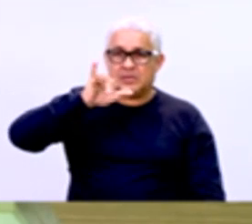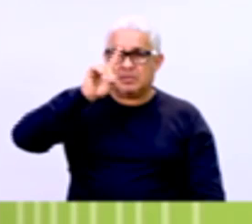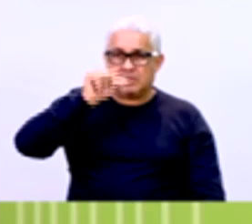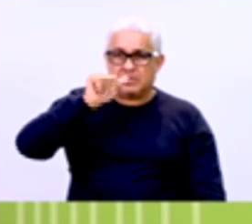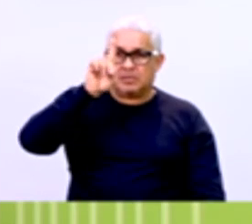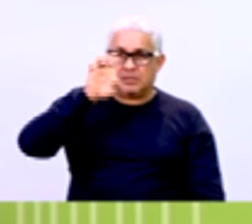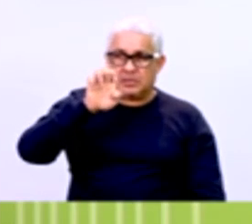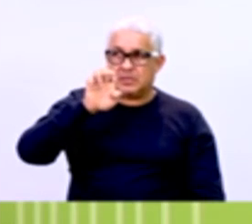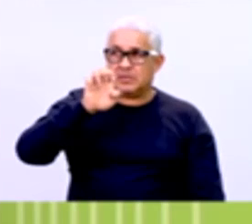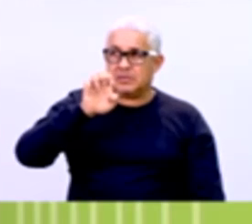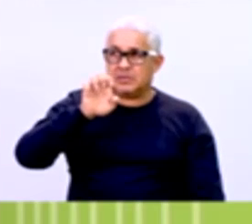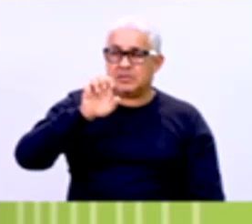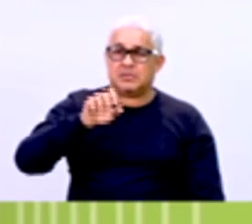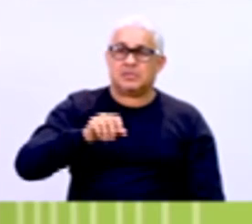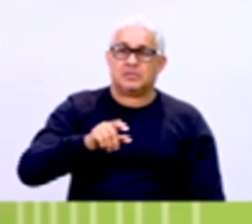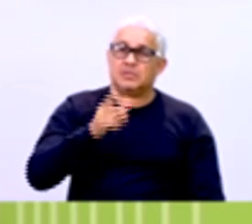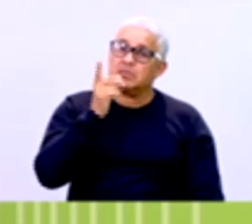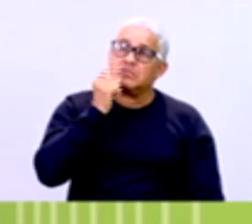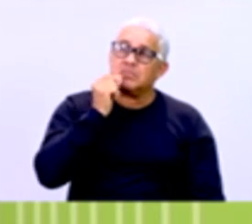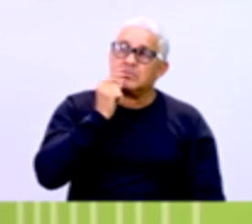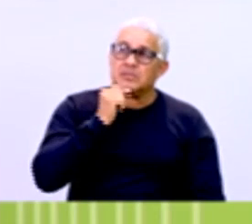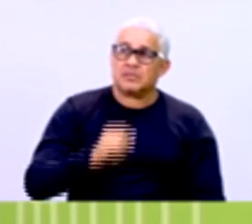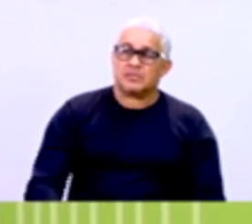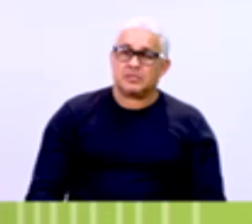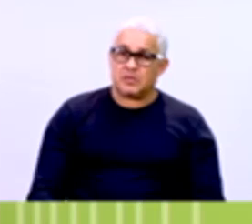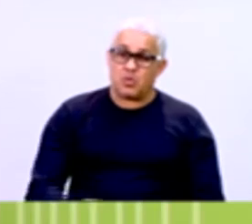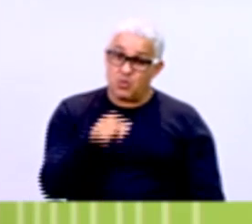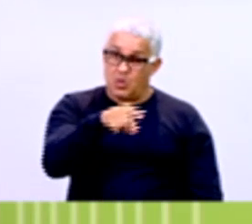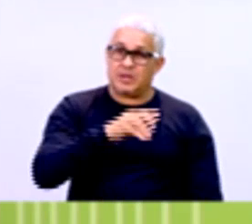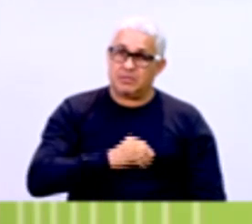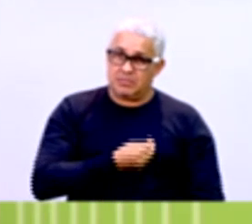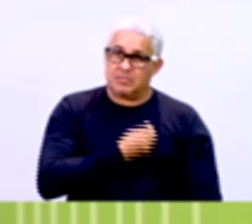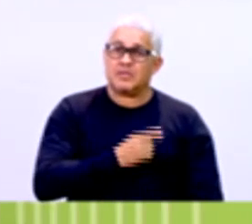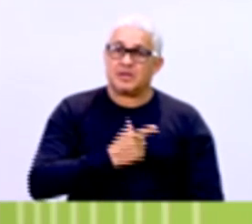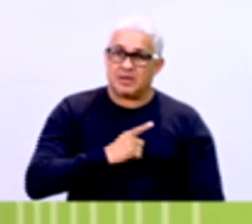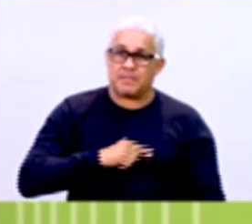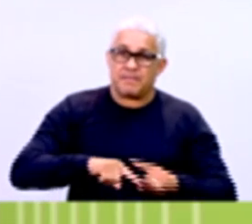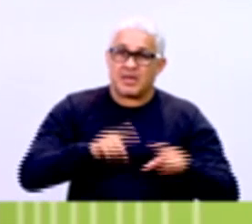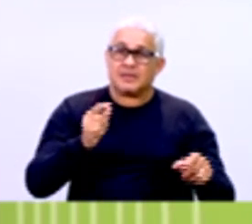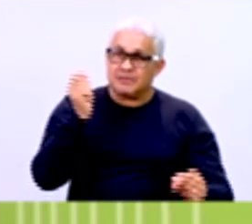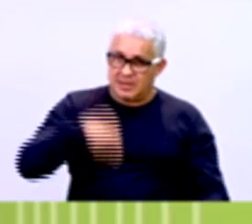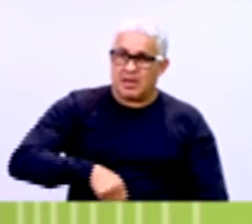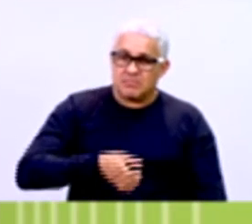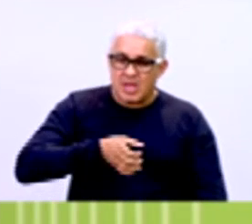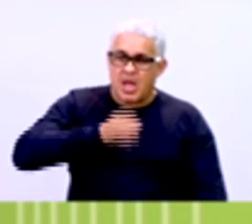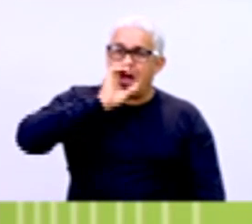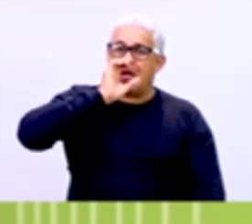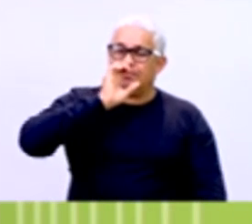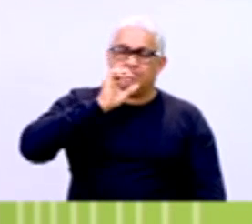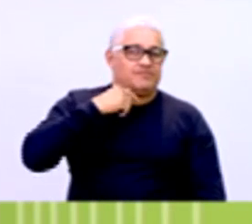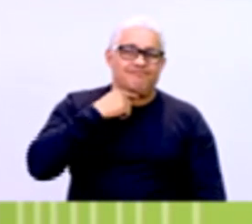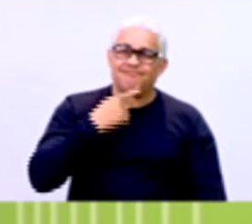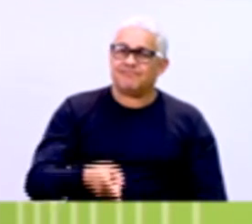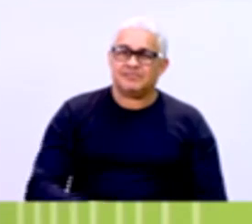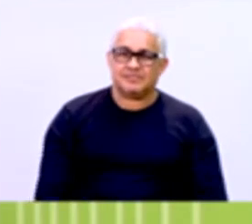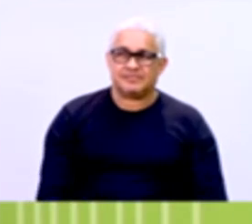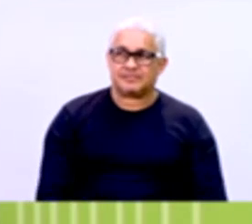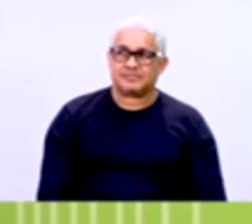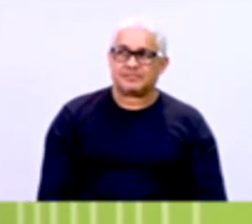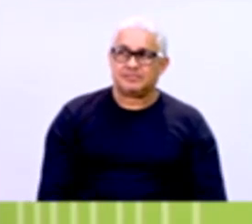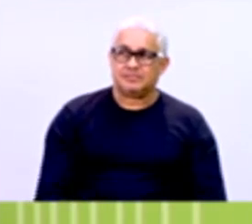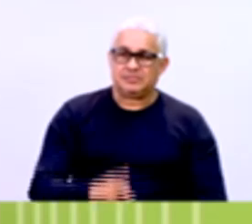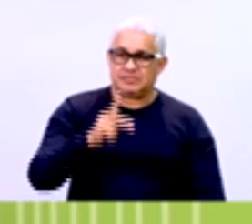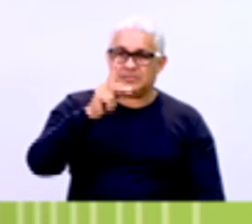Exatamente. A água, aquela quantidade está lá, mas a qualidade, né, a potabilidade dessa água ela tem diminuído